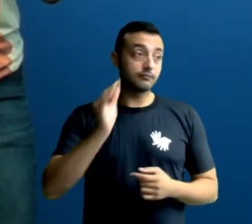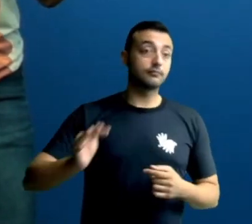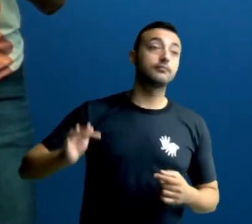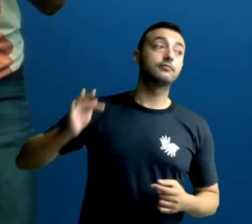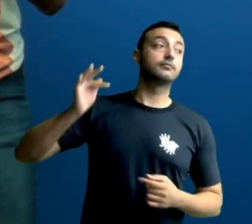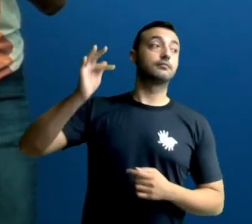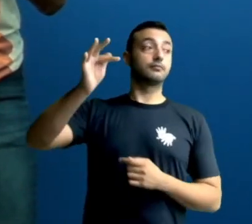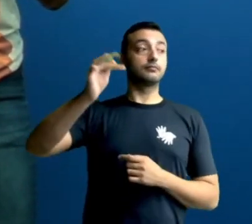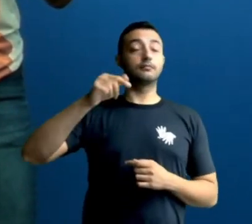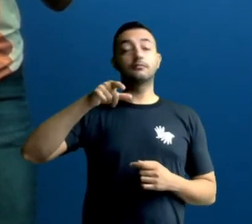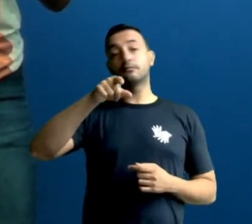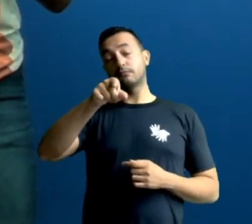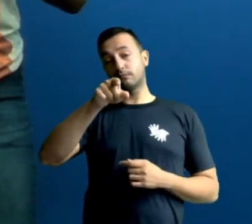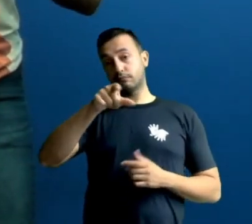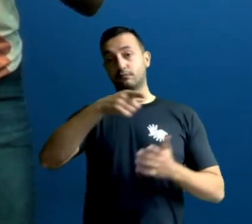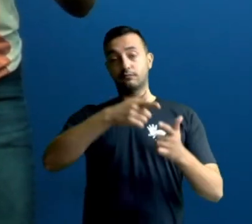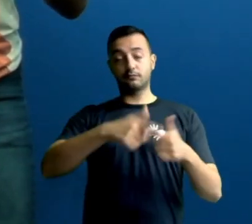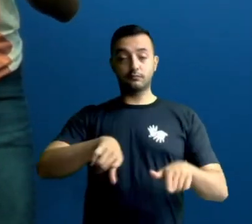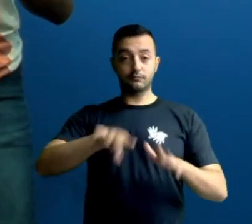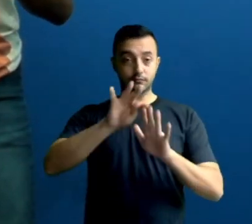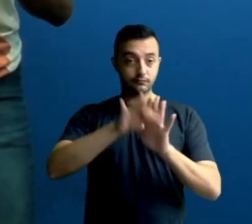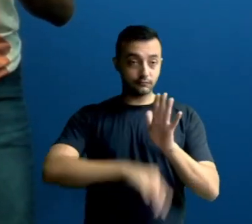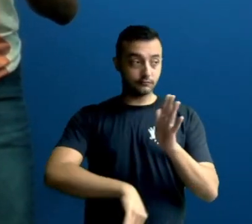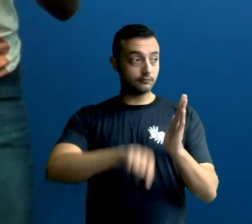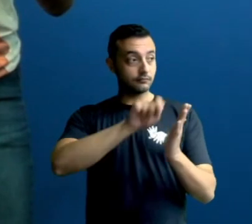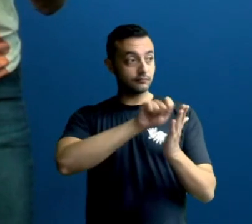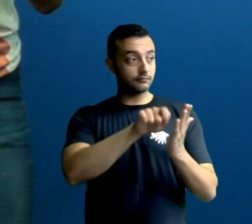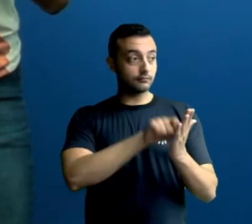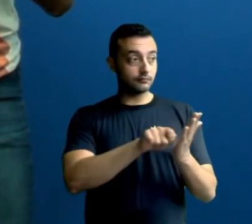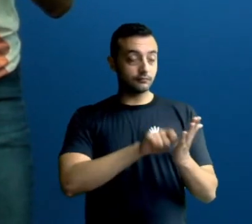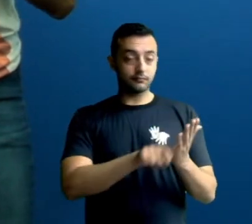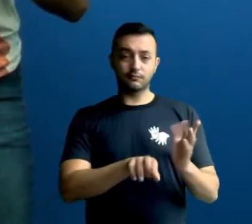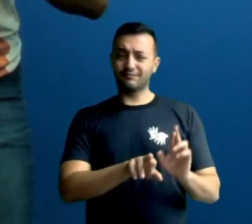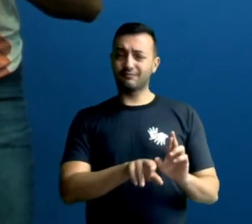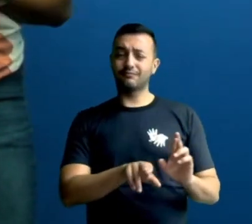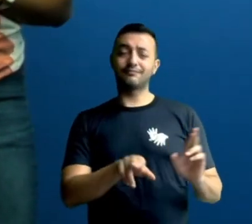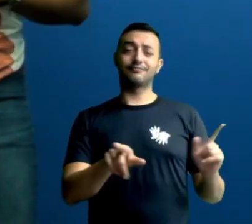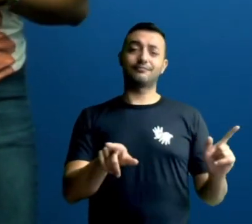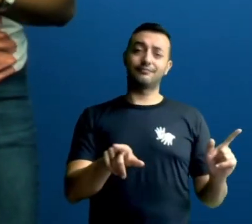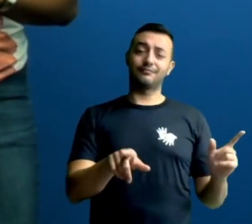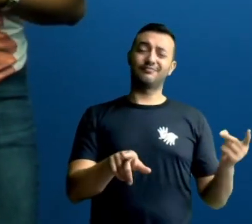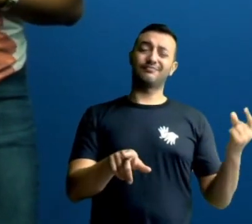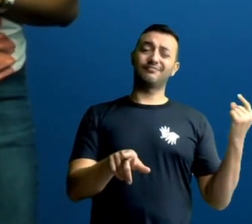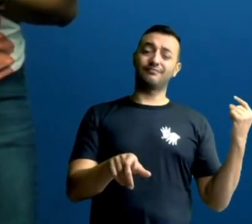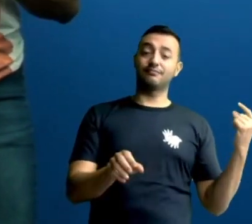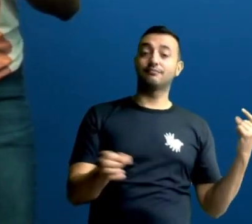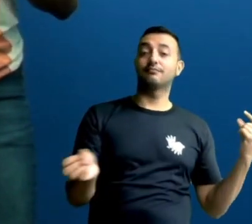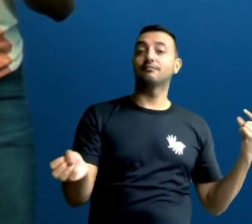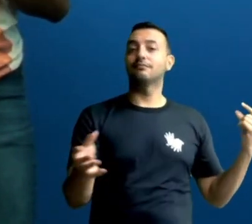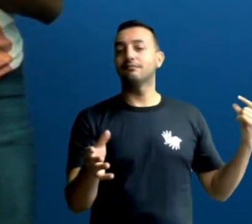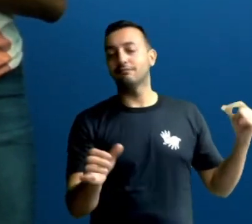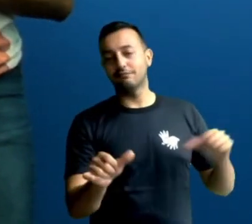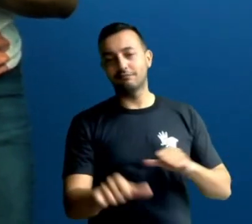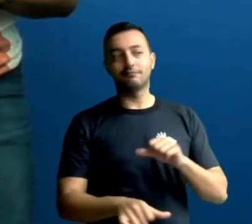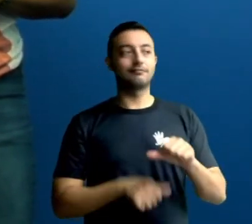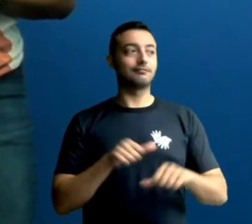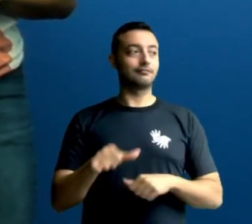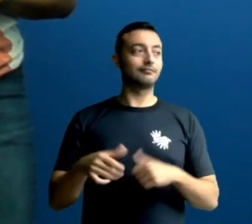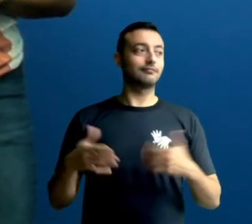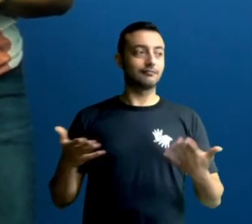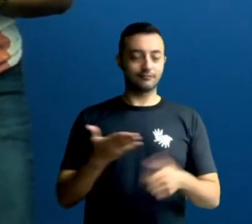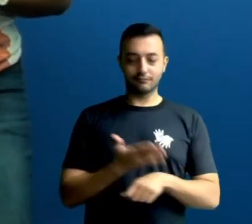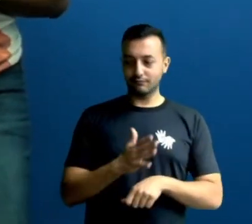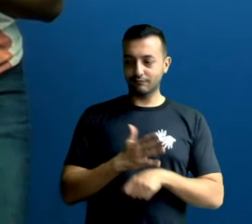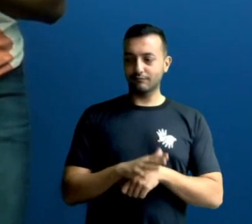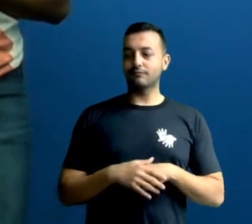tempo, a sua linguagem lá no texto, o que está escrito lá no texto, já não é mais a mesma coisa. Bom, vamos para a